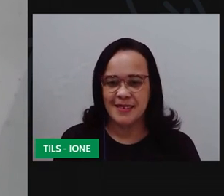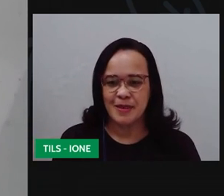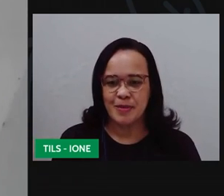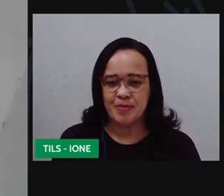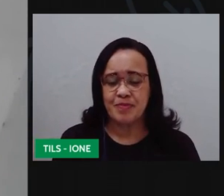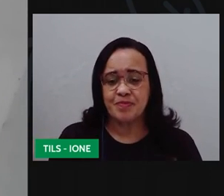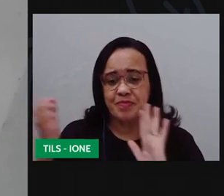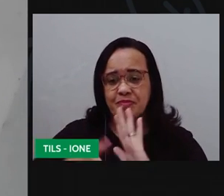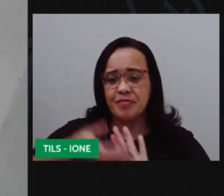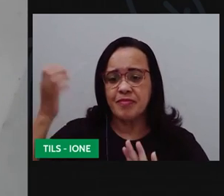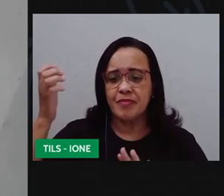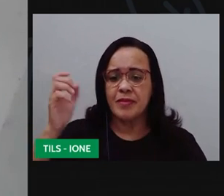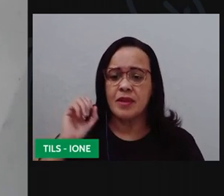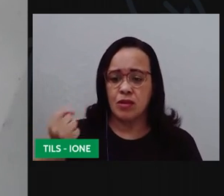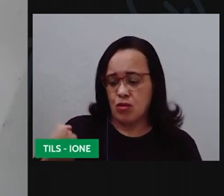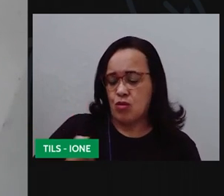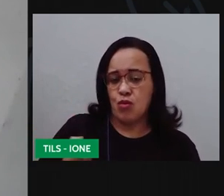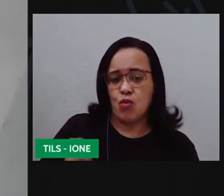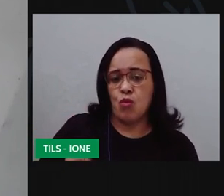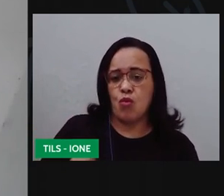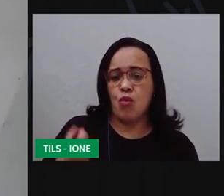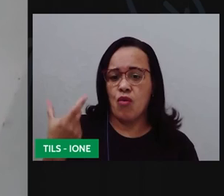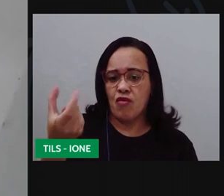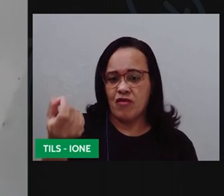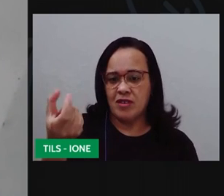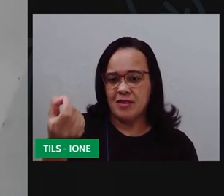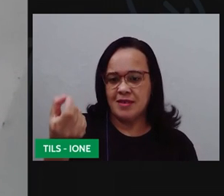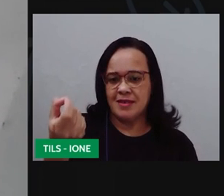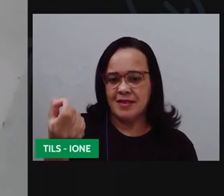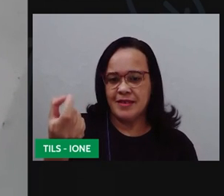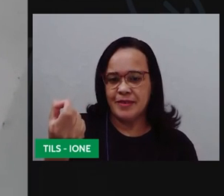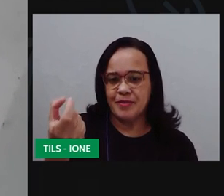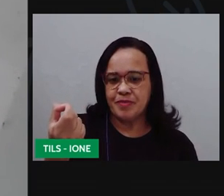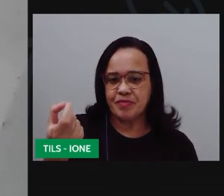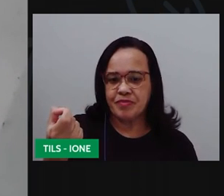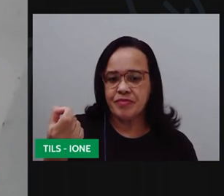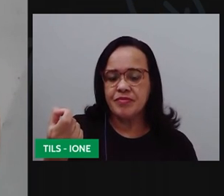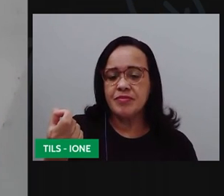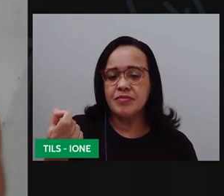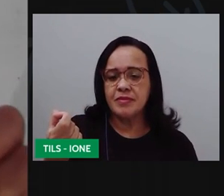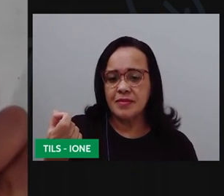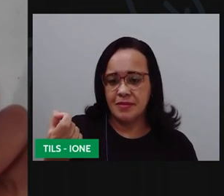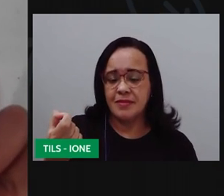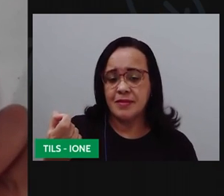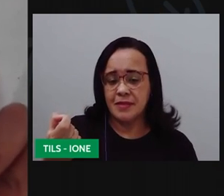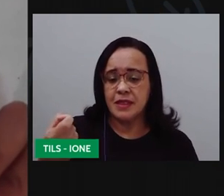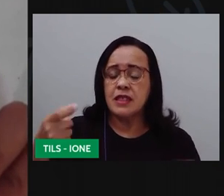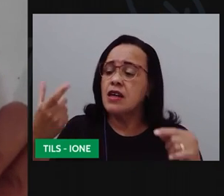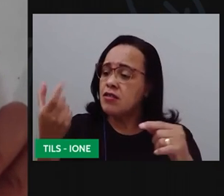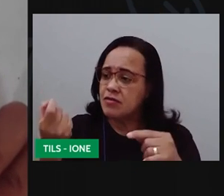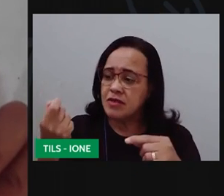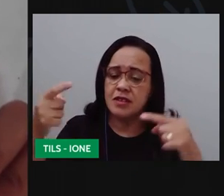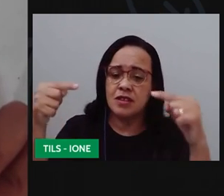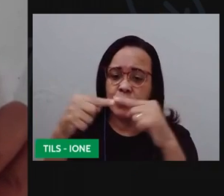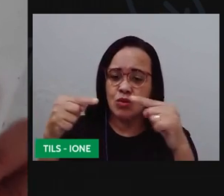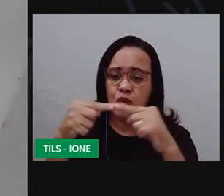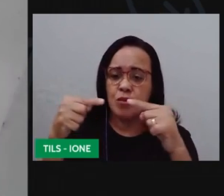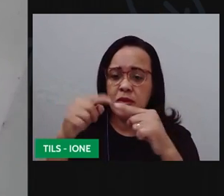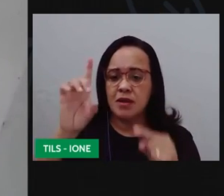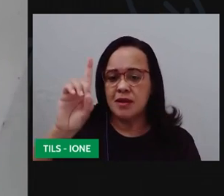daqui me sobrou quem só o numeral 20 o que só um 20 tá o quê na casa da